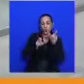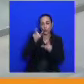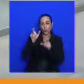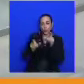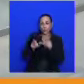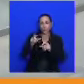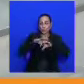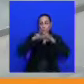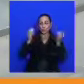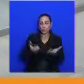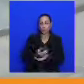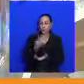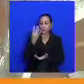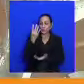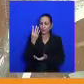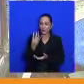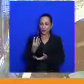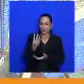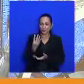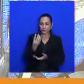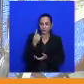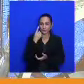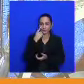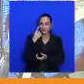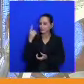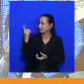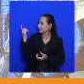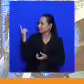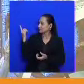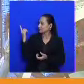do suporte em cima do globo número 4.